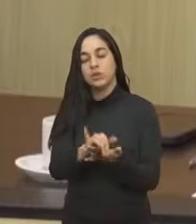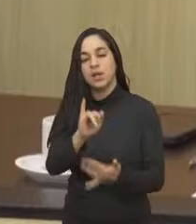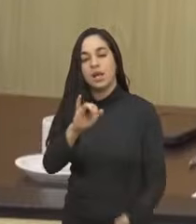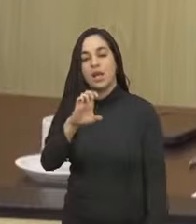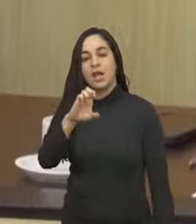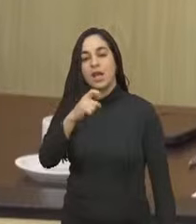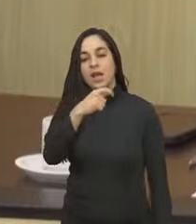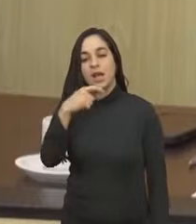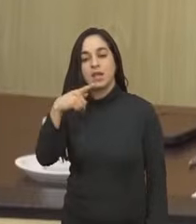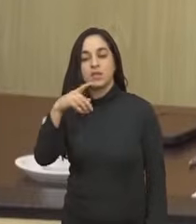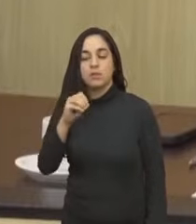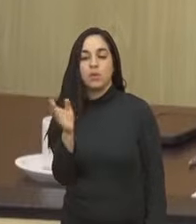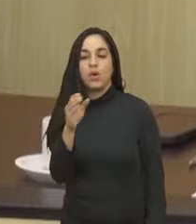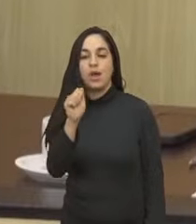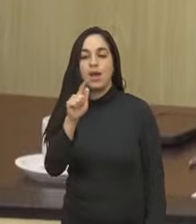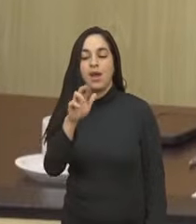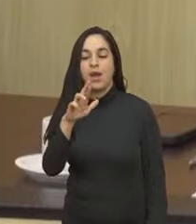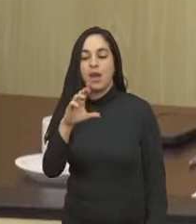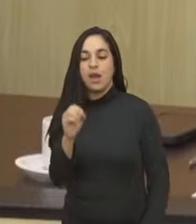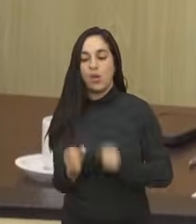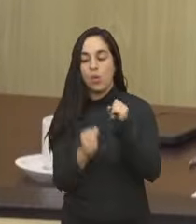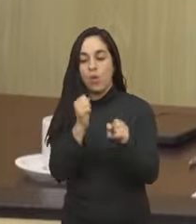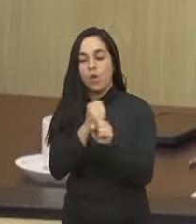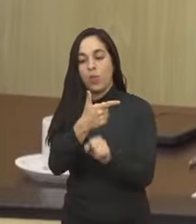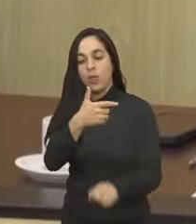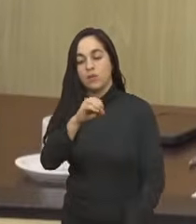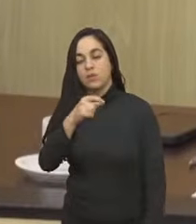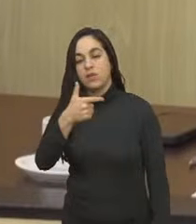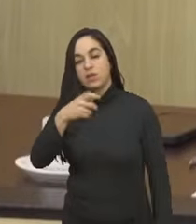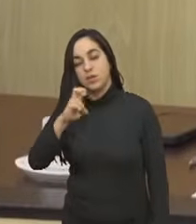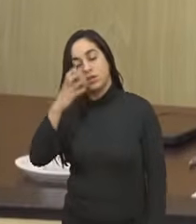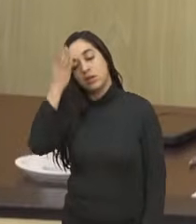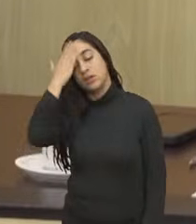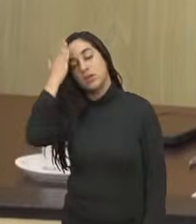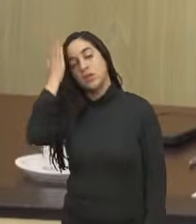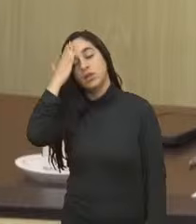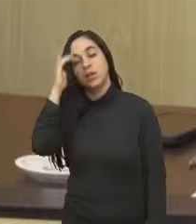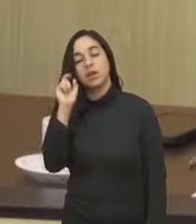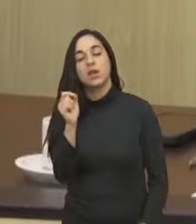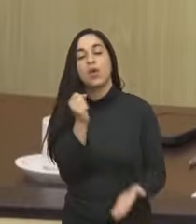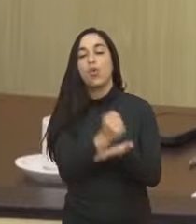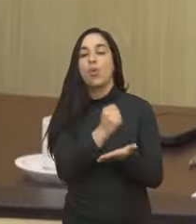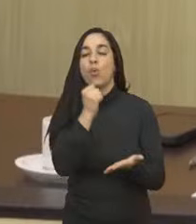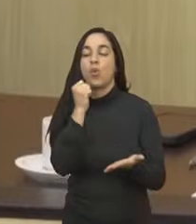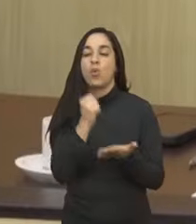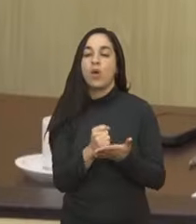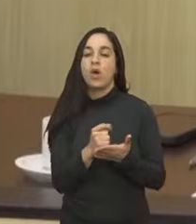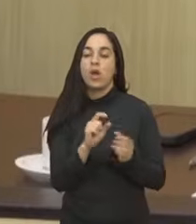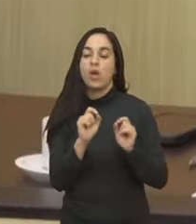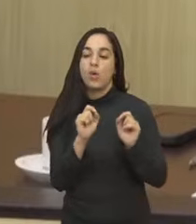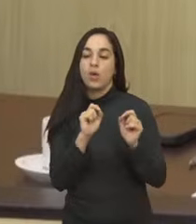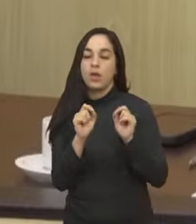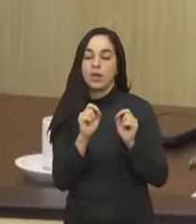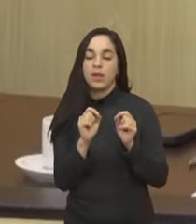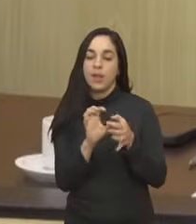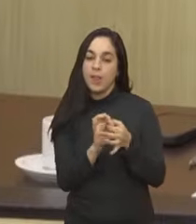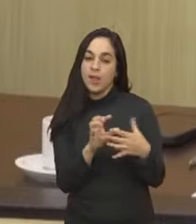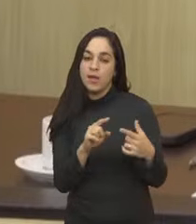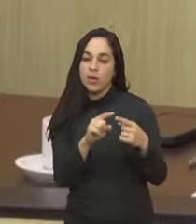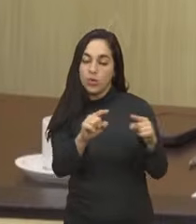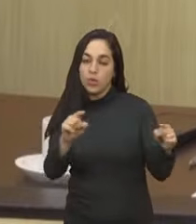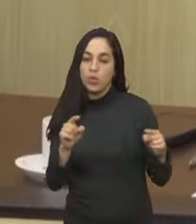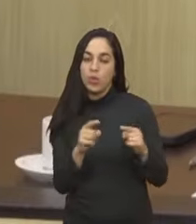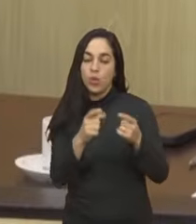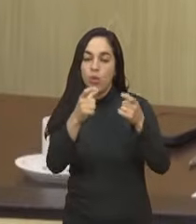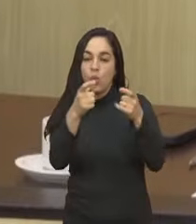Agro 2025, considerando que o objeto do contrato é a cessão de espaço para